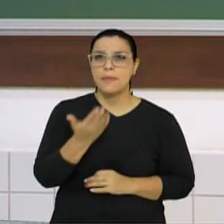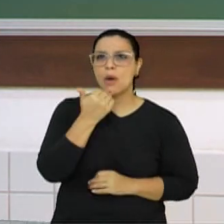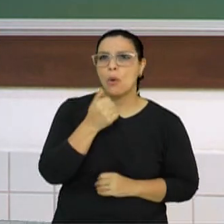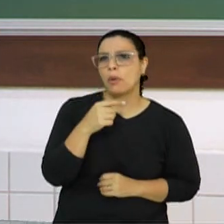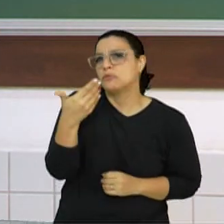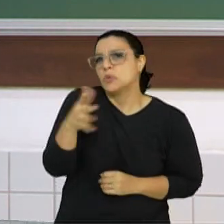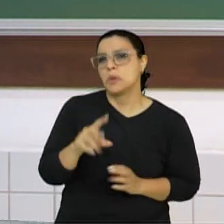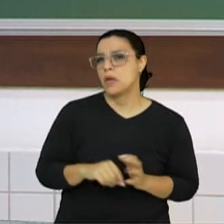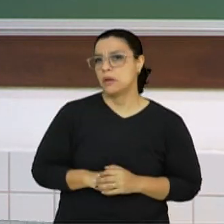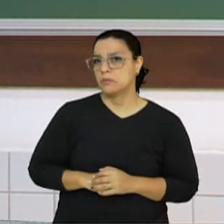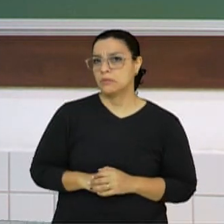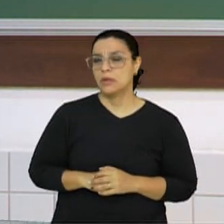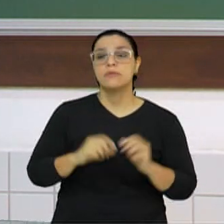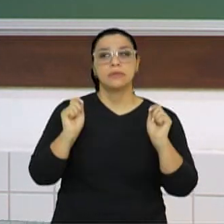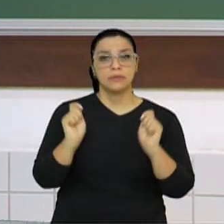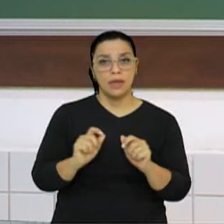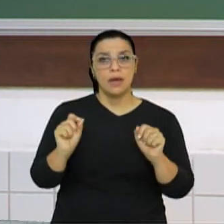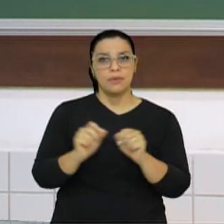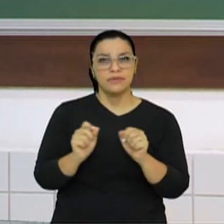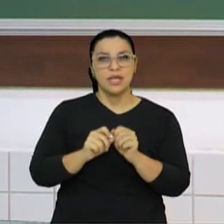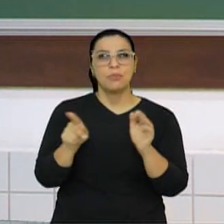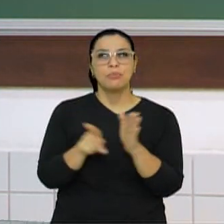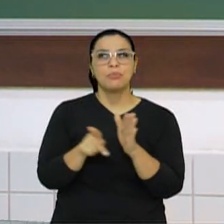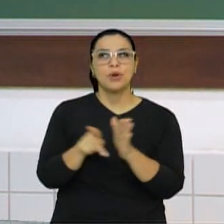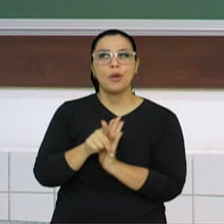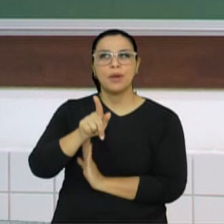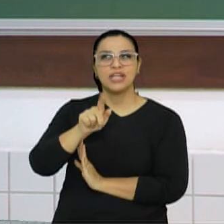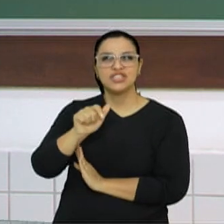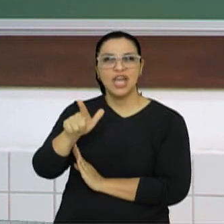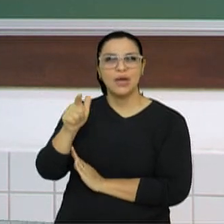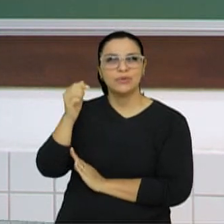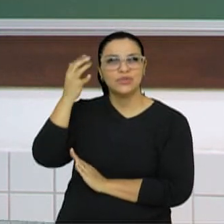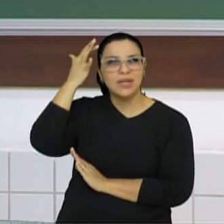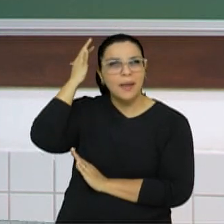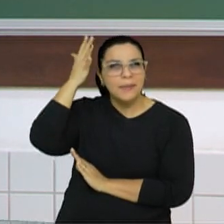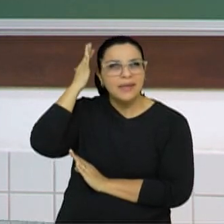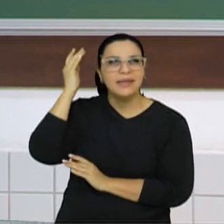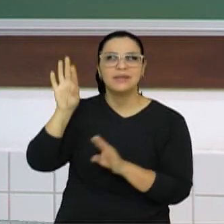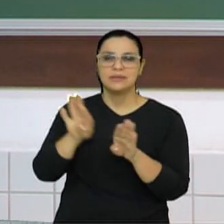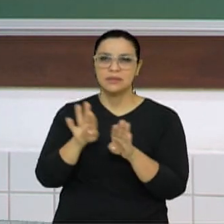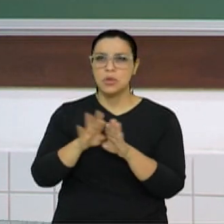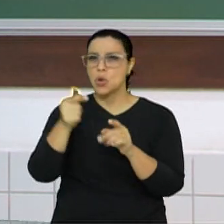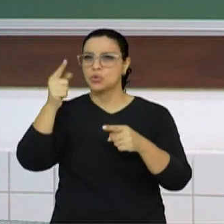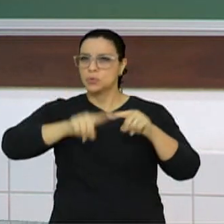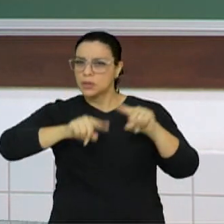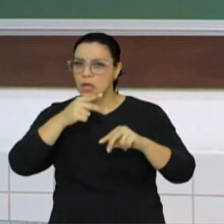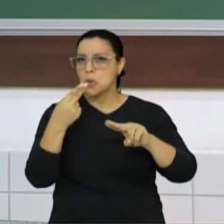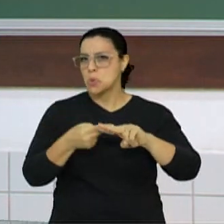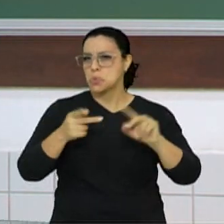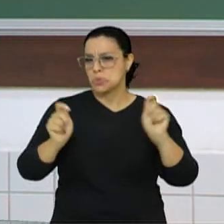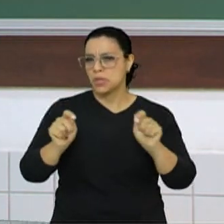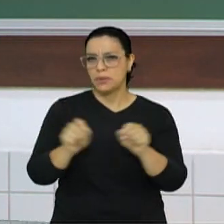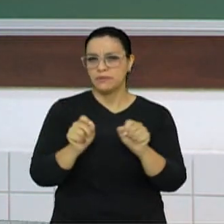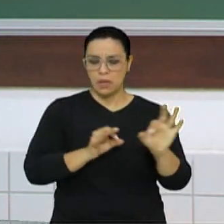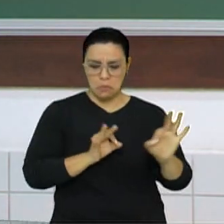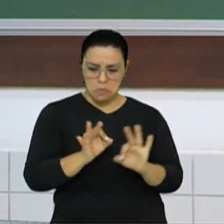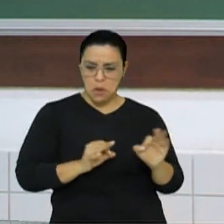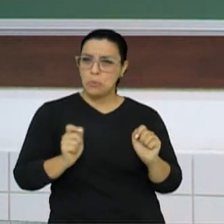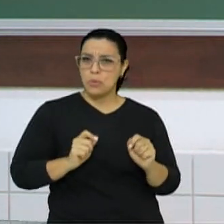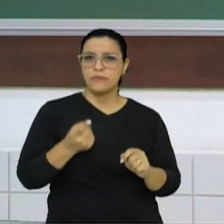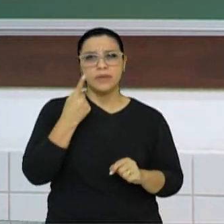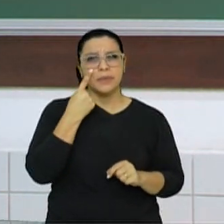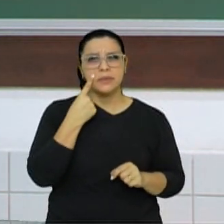comestível, vamos dizer assim, você também tem a possibilidade de fazer com gel de cabelo, com outros elementos que vão ser as organelas. Basta